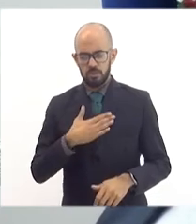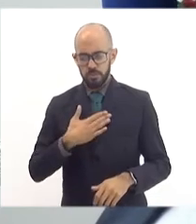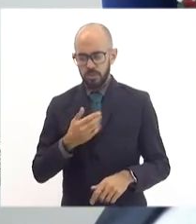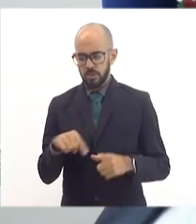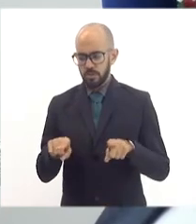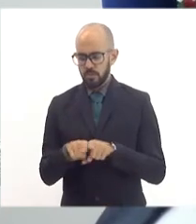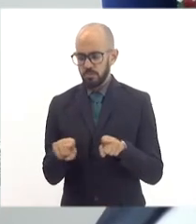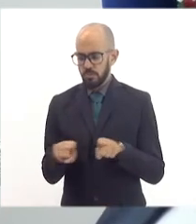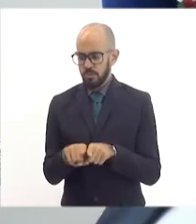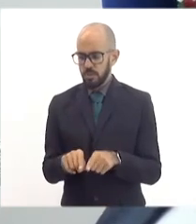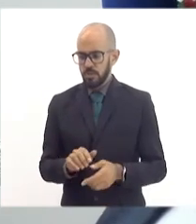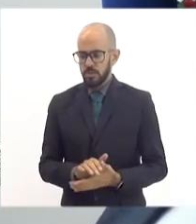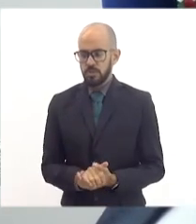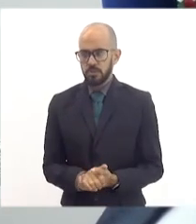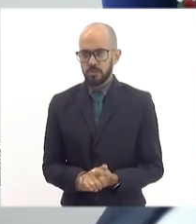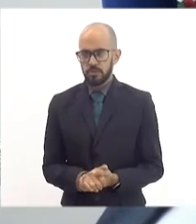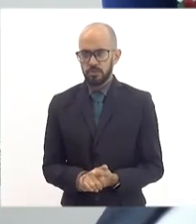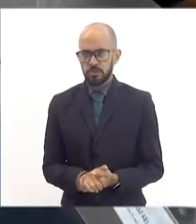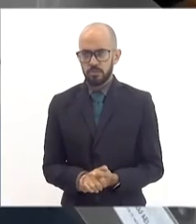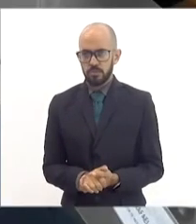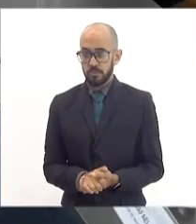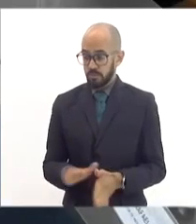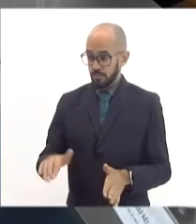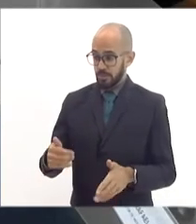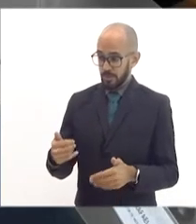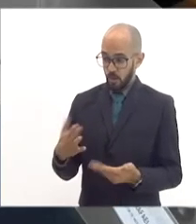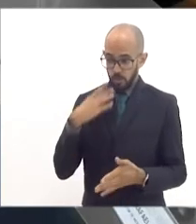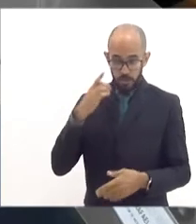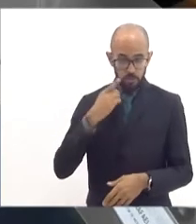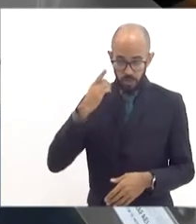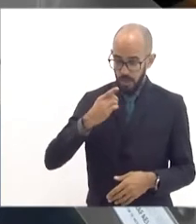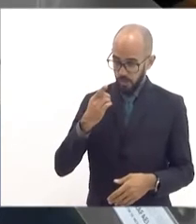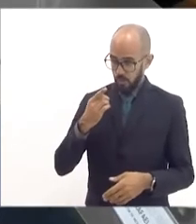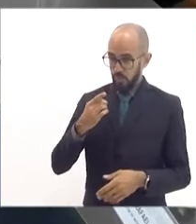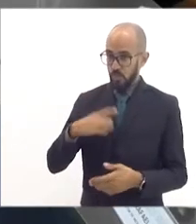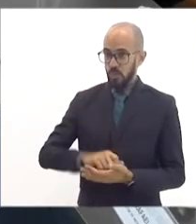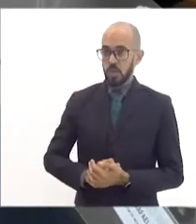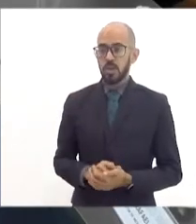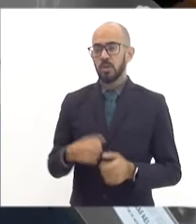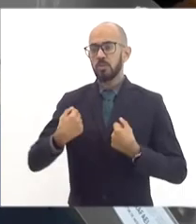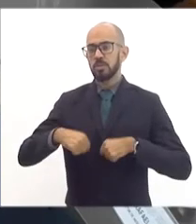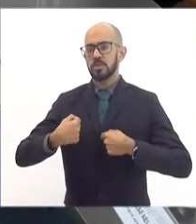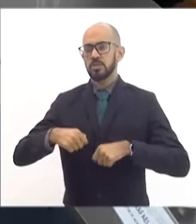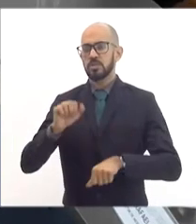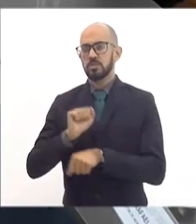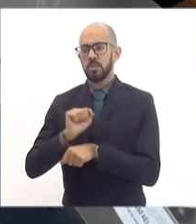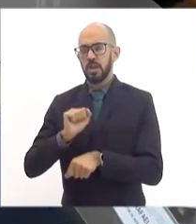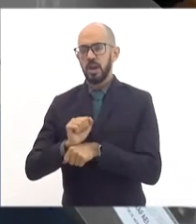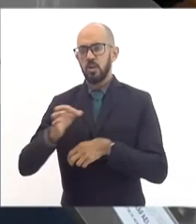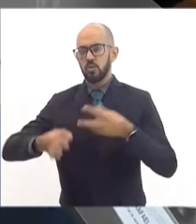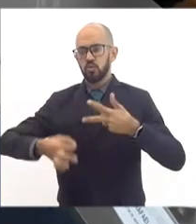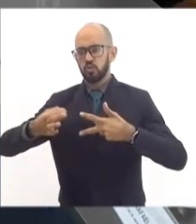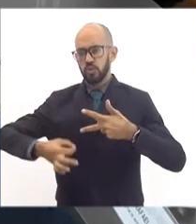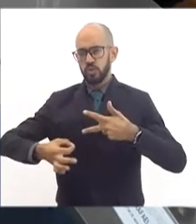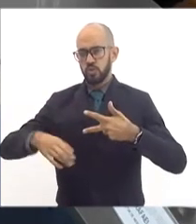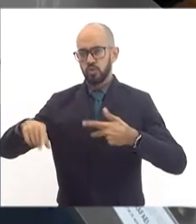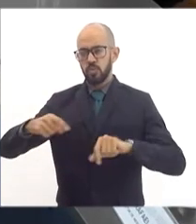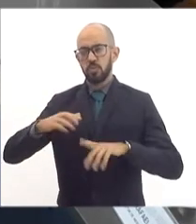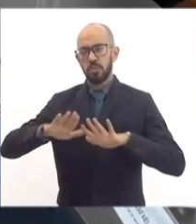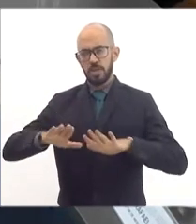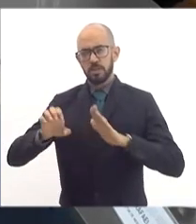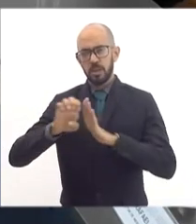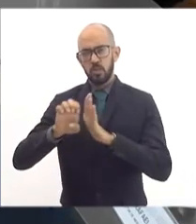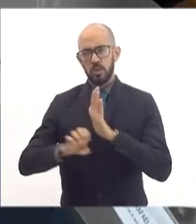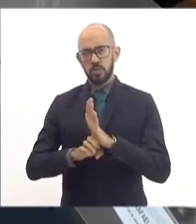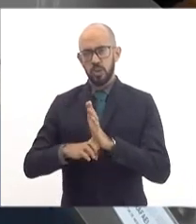deputado, país. Deputado, se me der uma parte, estamos lançando, ia ser hoje, mas eu tive que esperar o jurídico, vai ser na segunda-feira, um edital que envolve